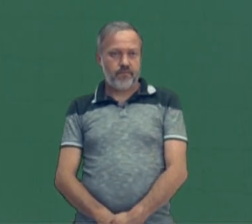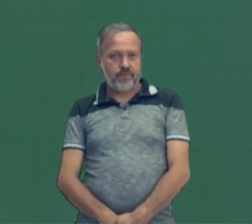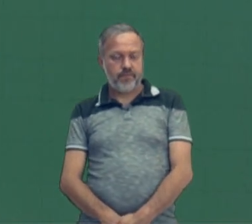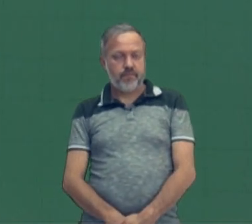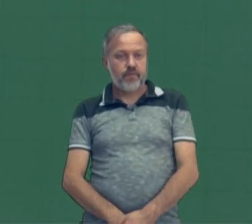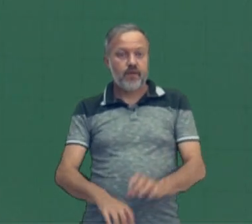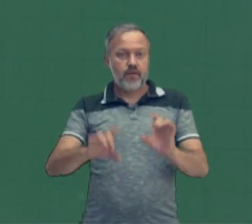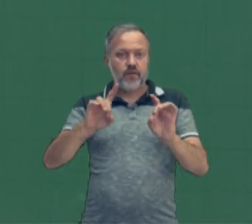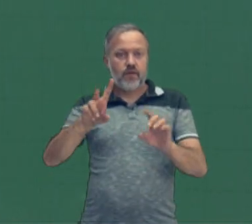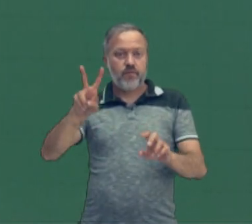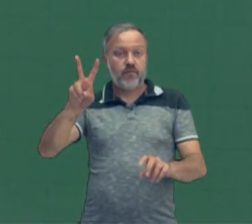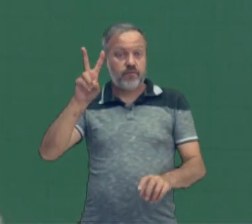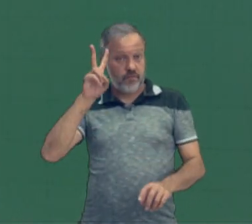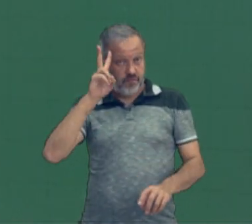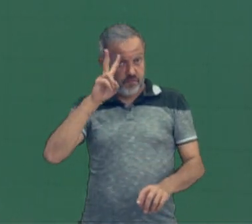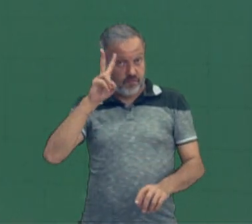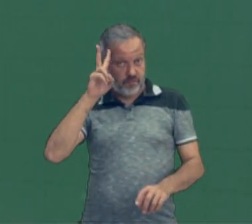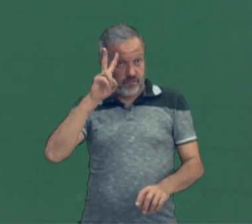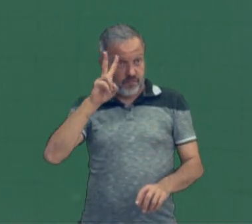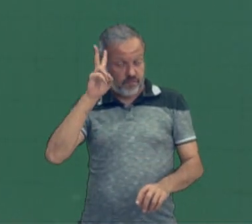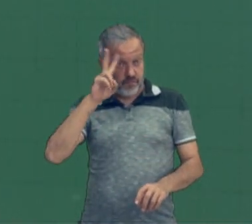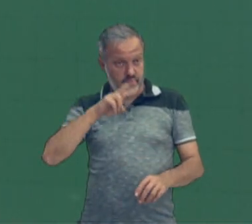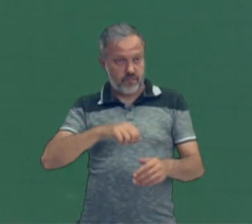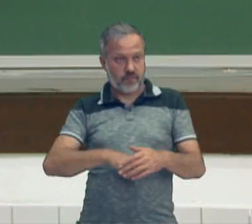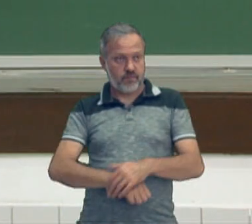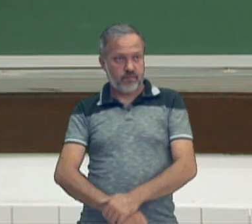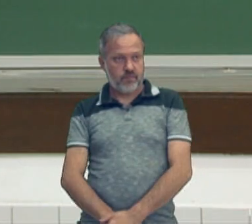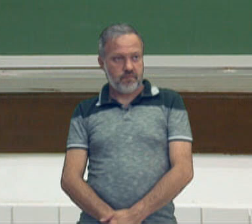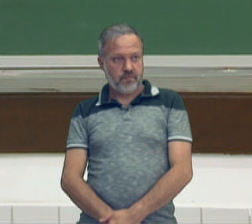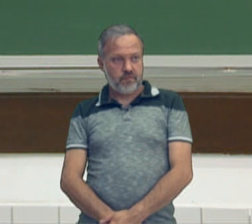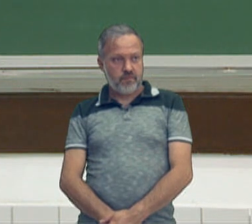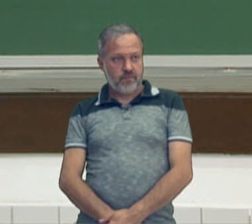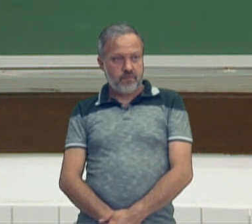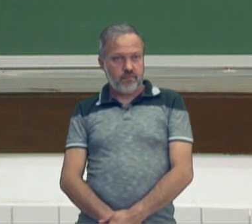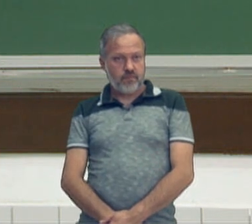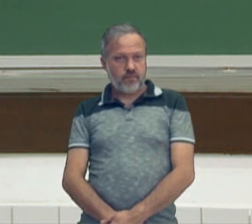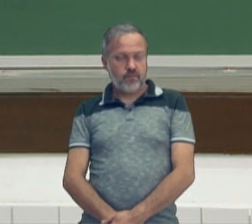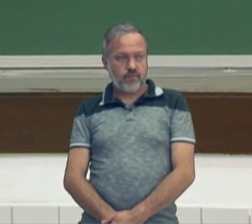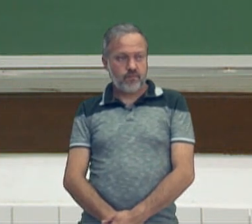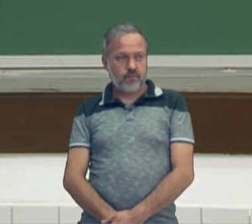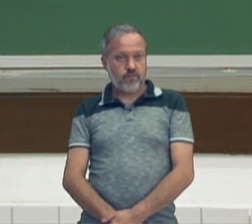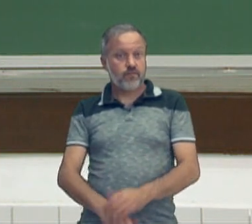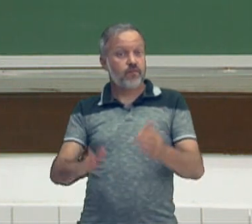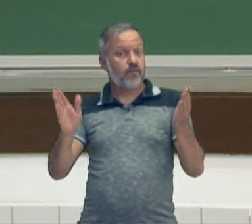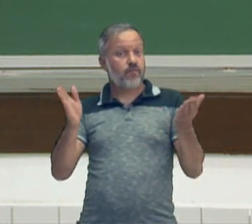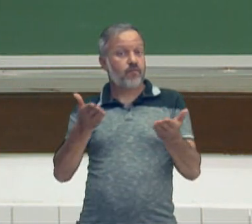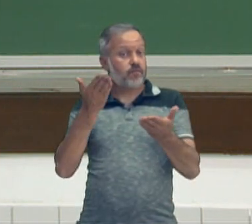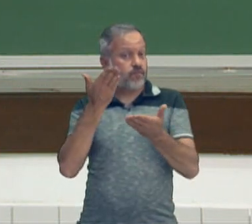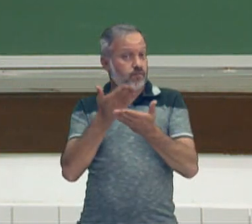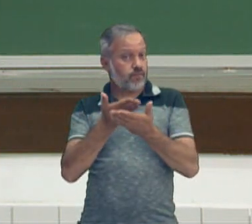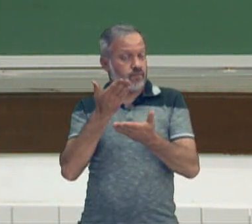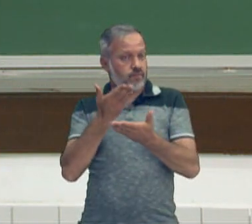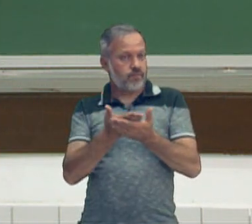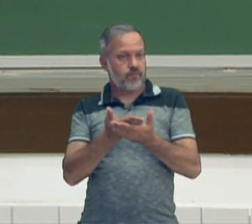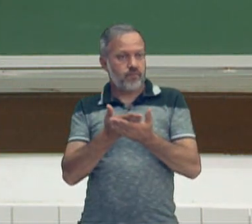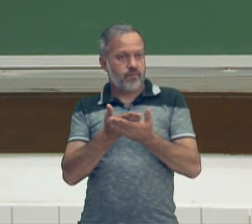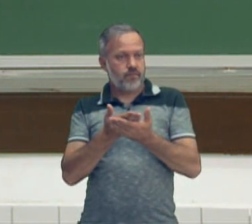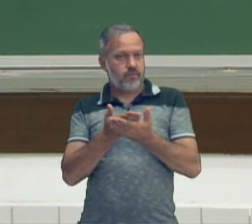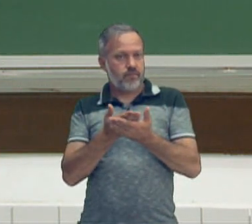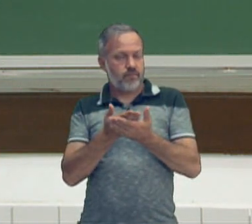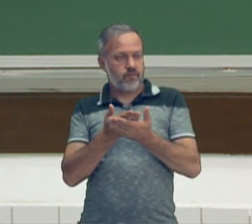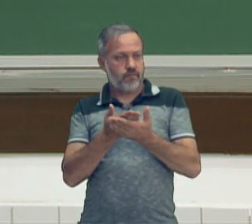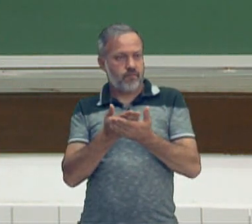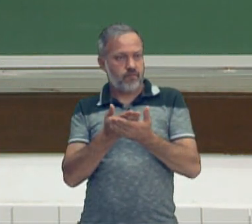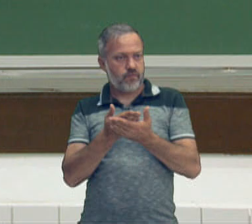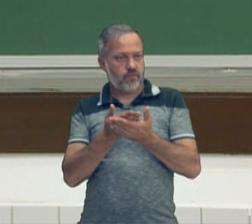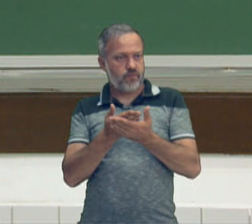você ter aí, não ter dúvida em relação a isso. Veja, nessa aula, o que a gente viu nessa